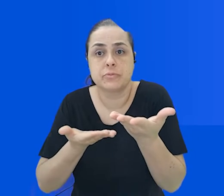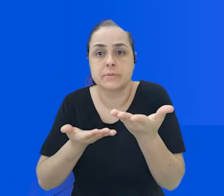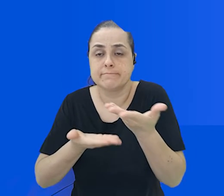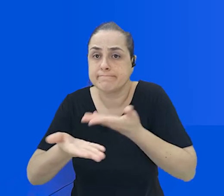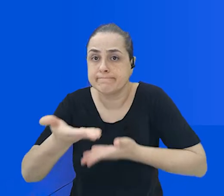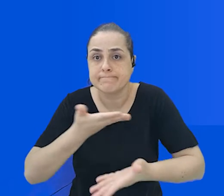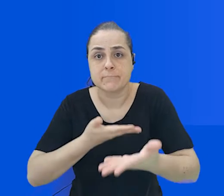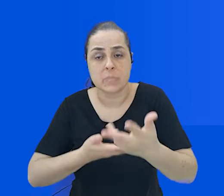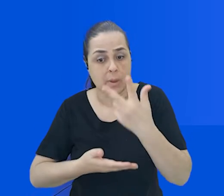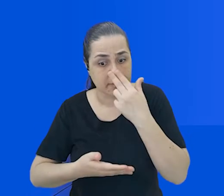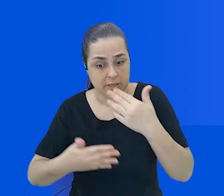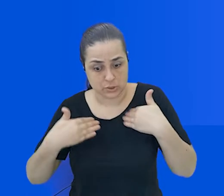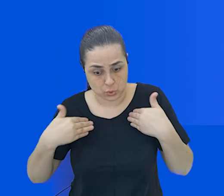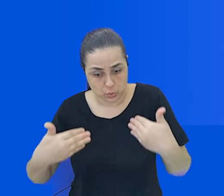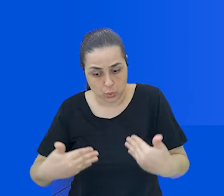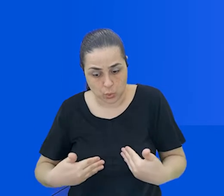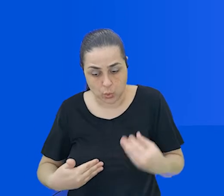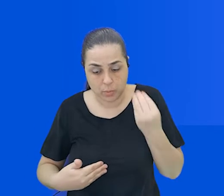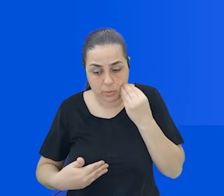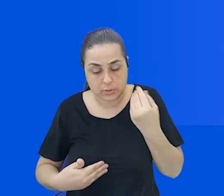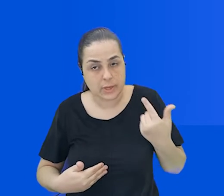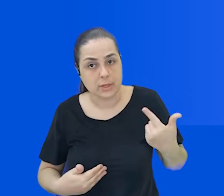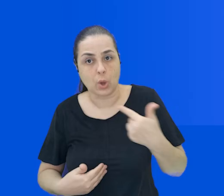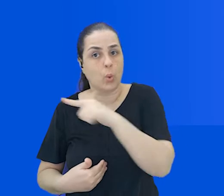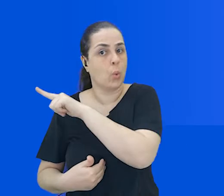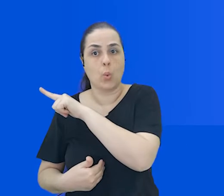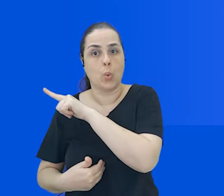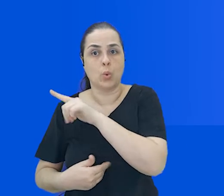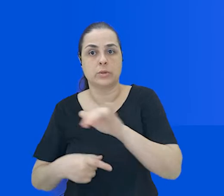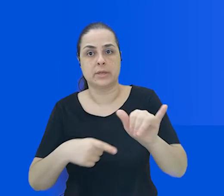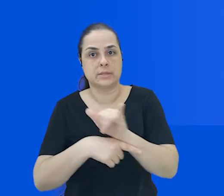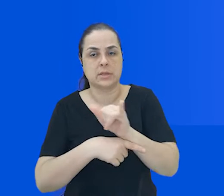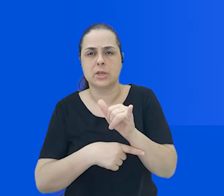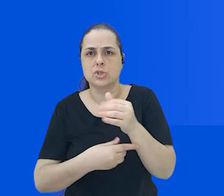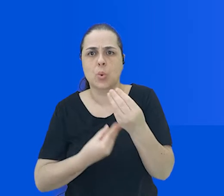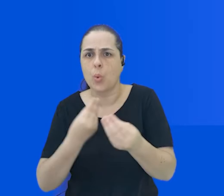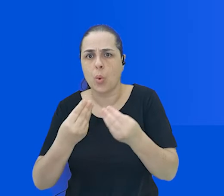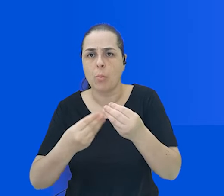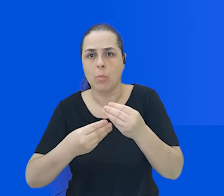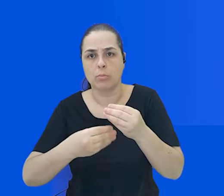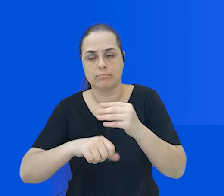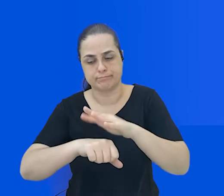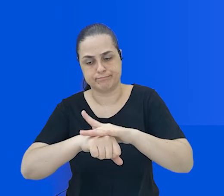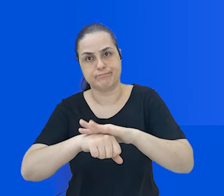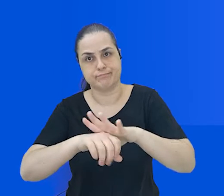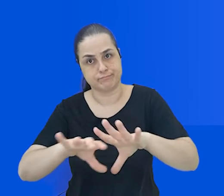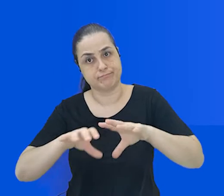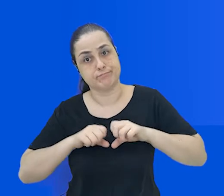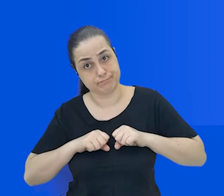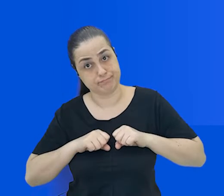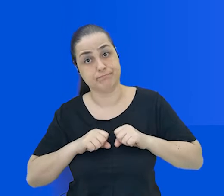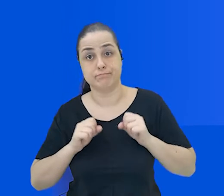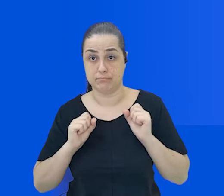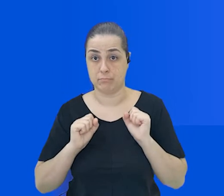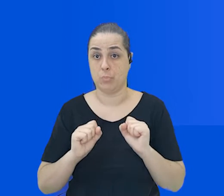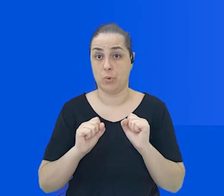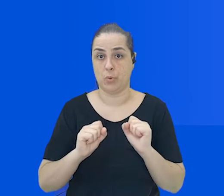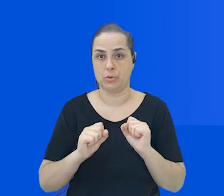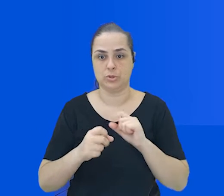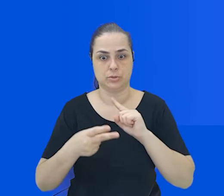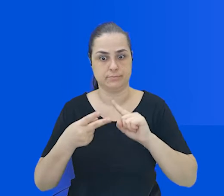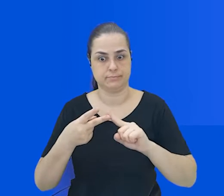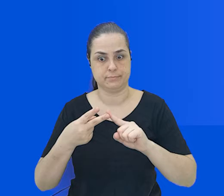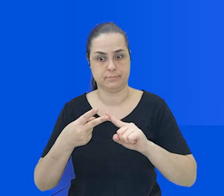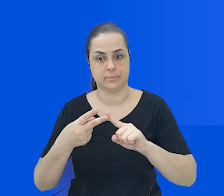caminho, o nosso corpo acha uma outra via, ou de adoecimento, não, daí a gente entra, por exemplo, né,